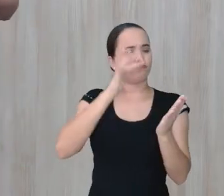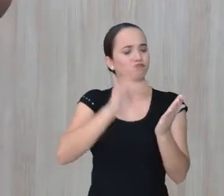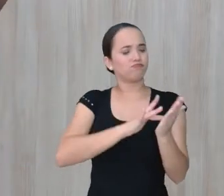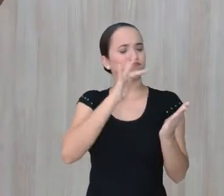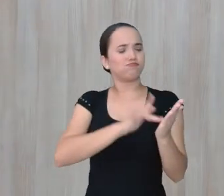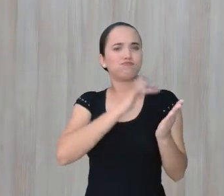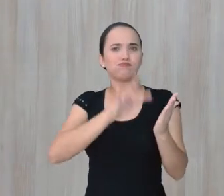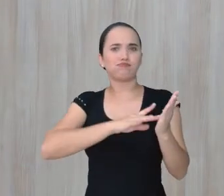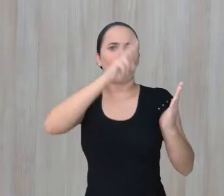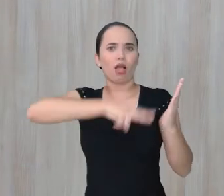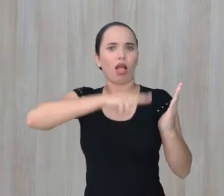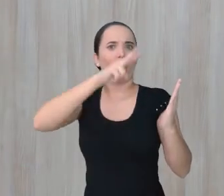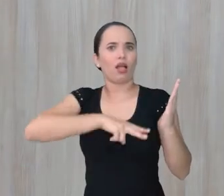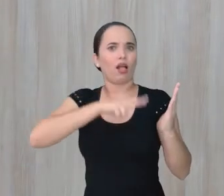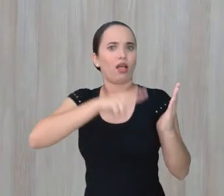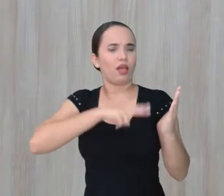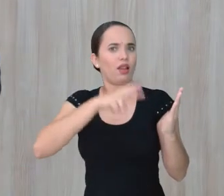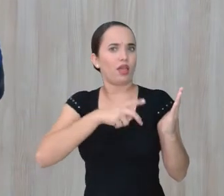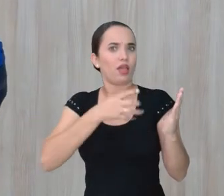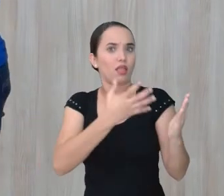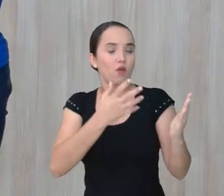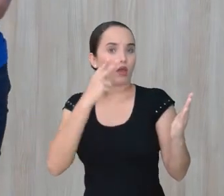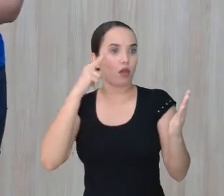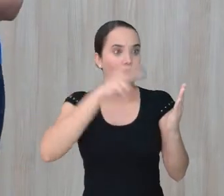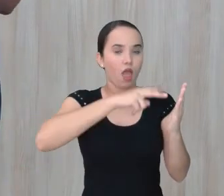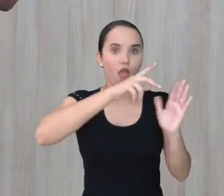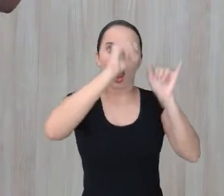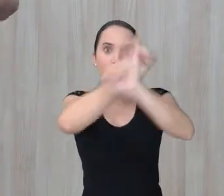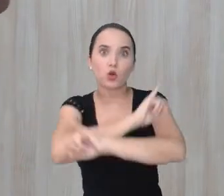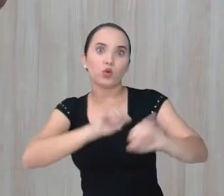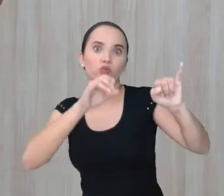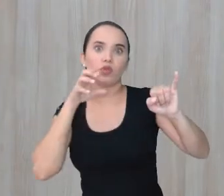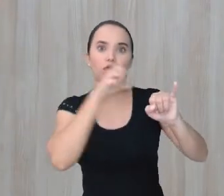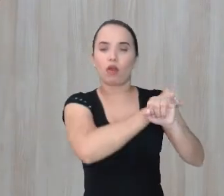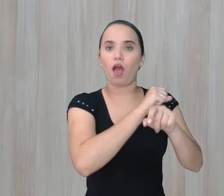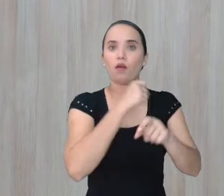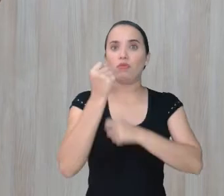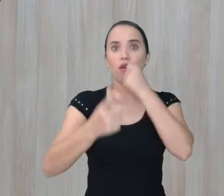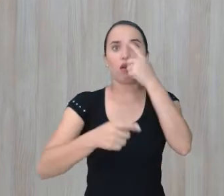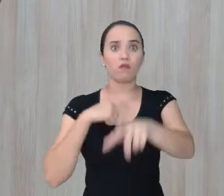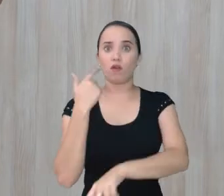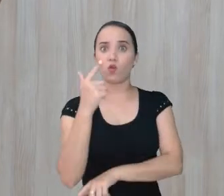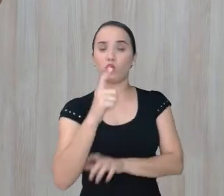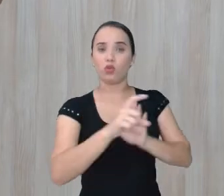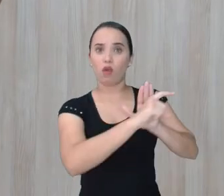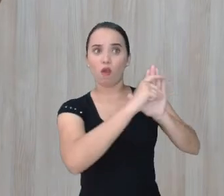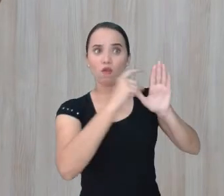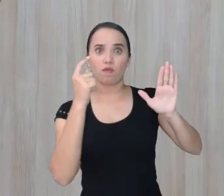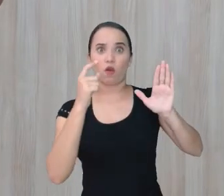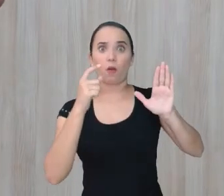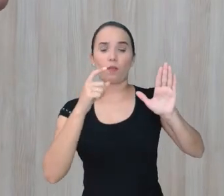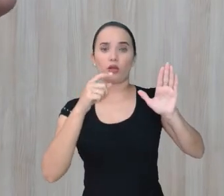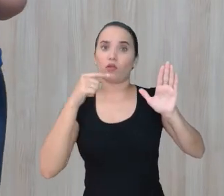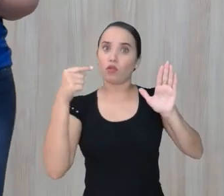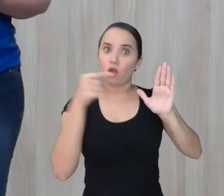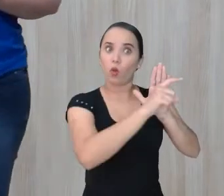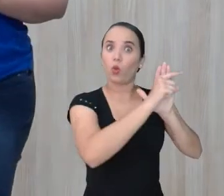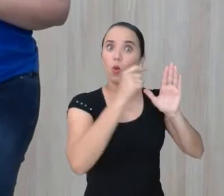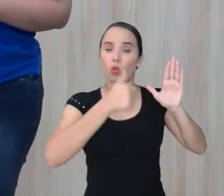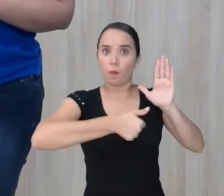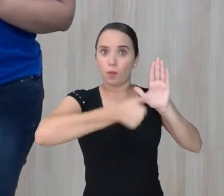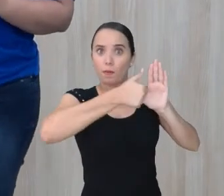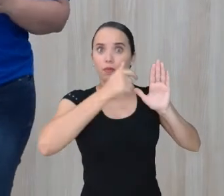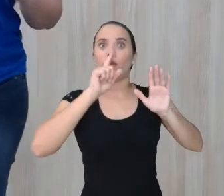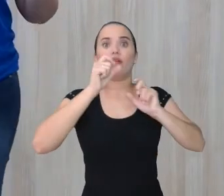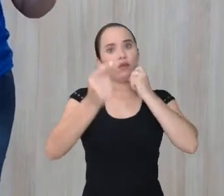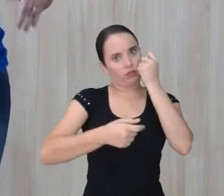tenho essas informações logo no primeiro parágrafo, a informação talvez seja prejudicada. Tudo